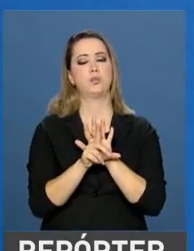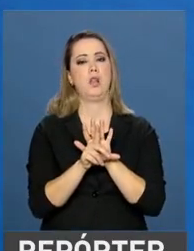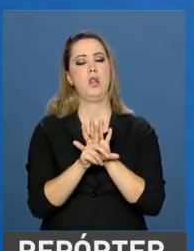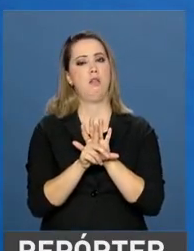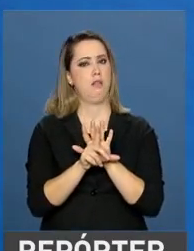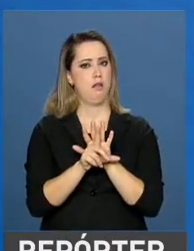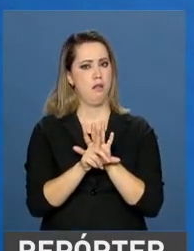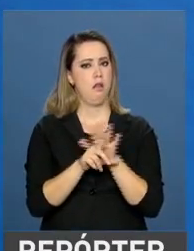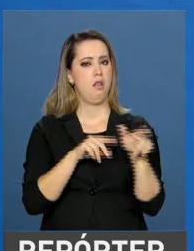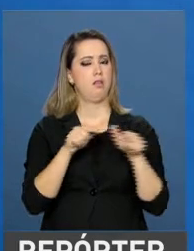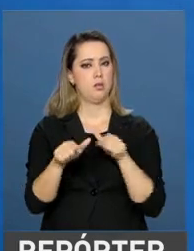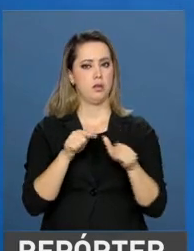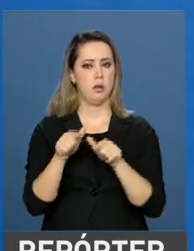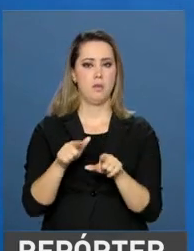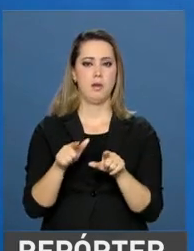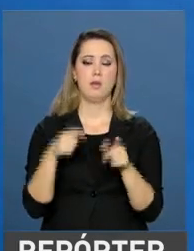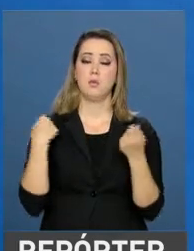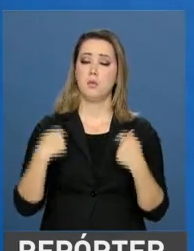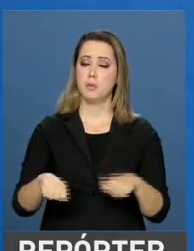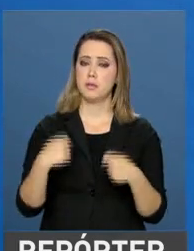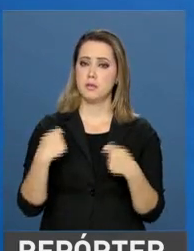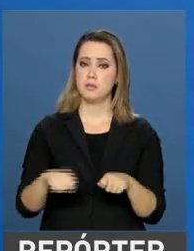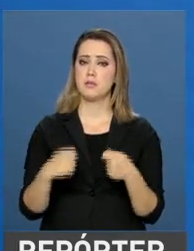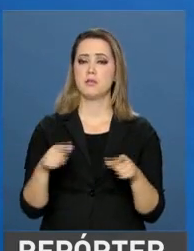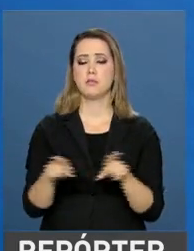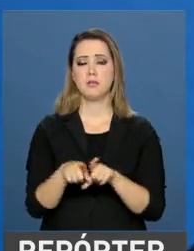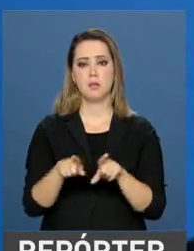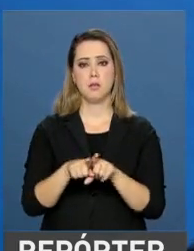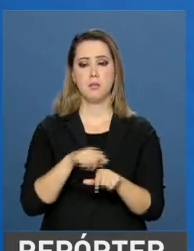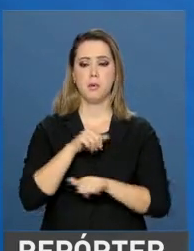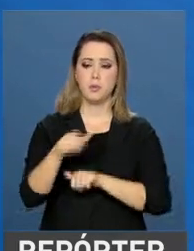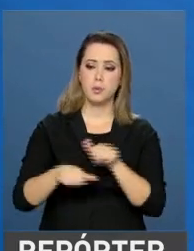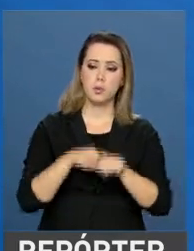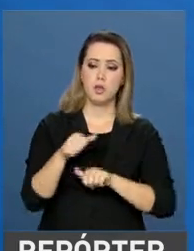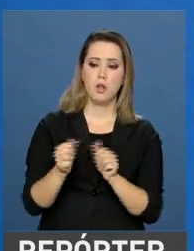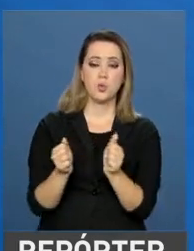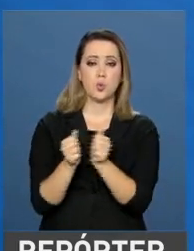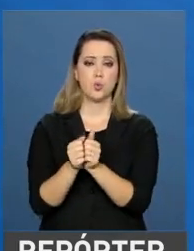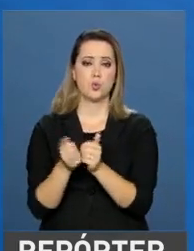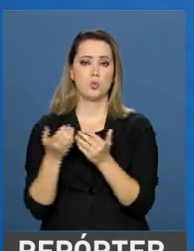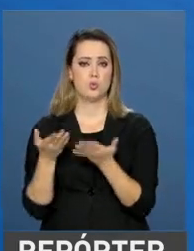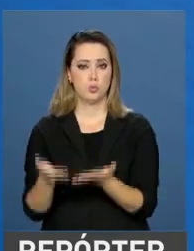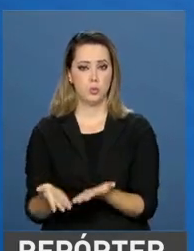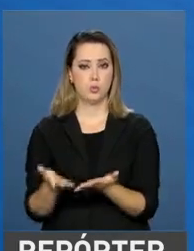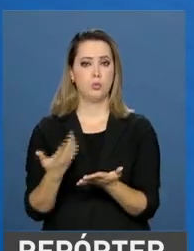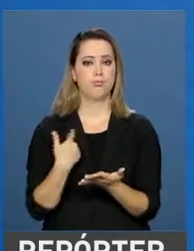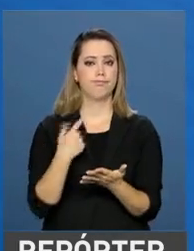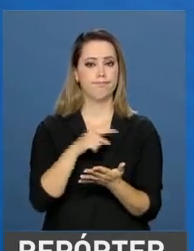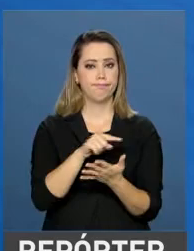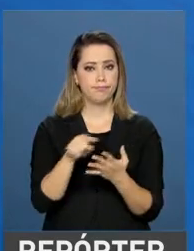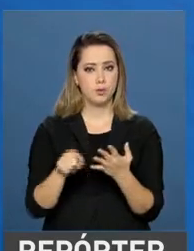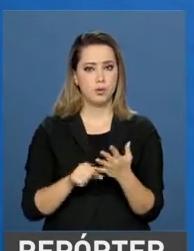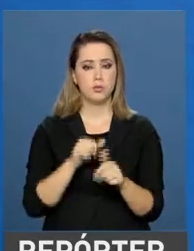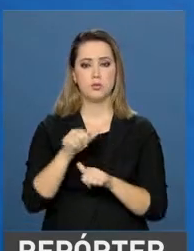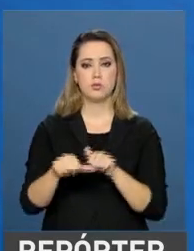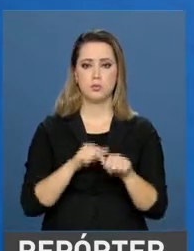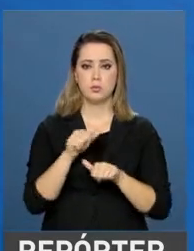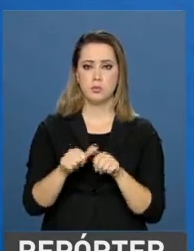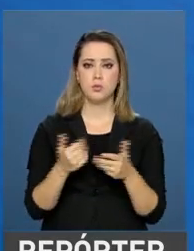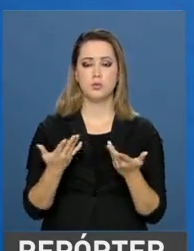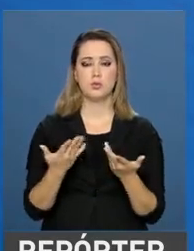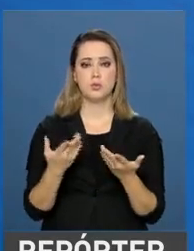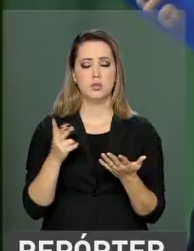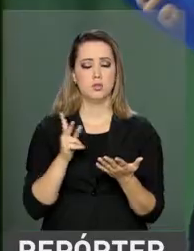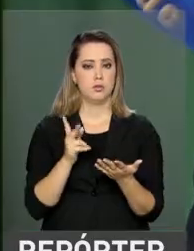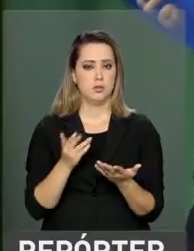tem se representar esses fatos tanque regular as relações dentro da nova